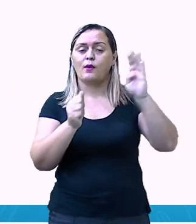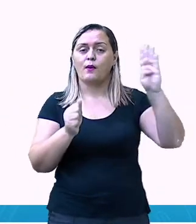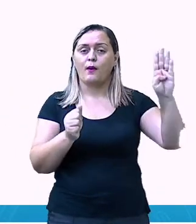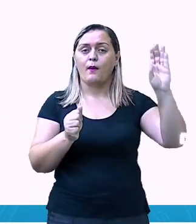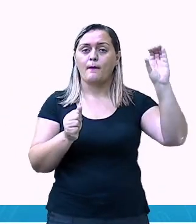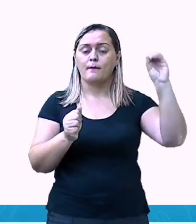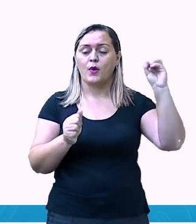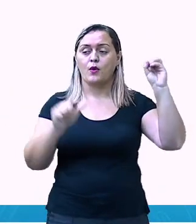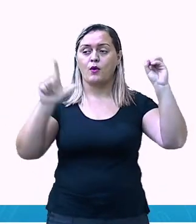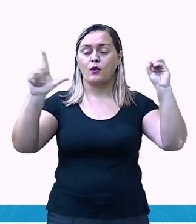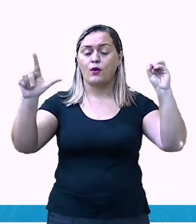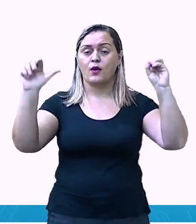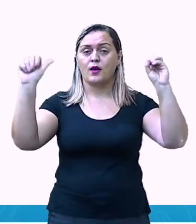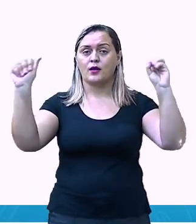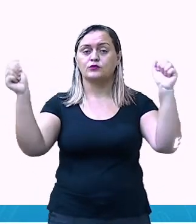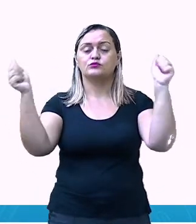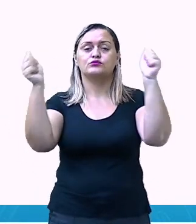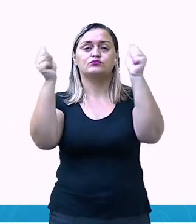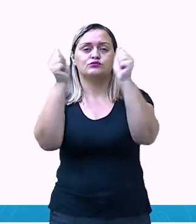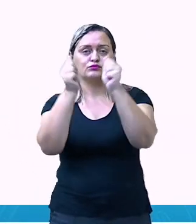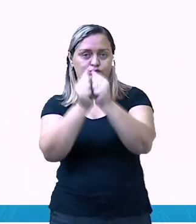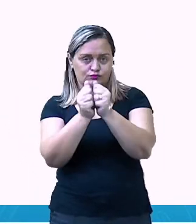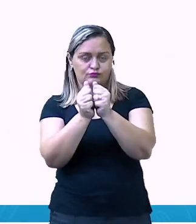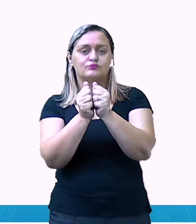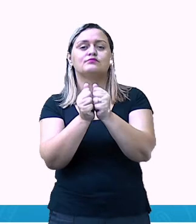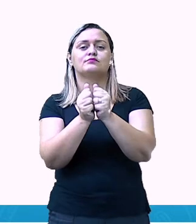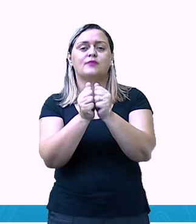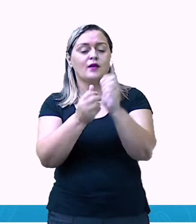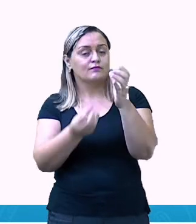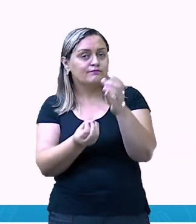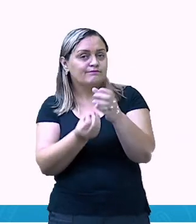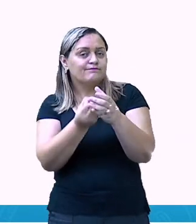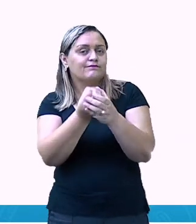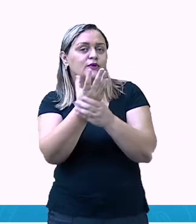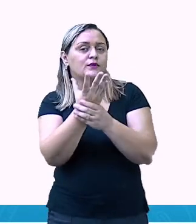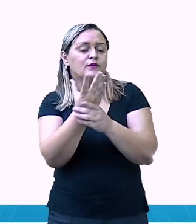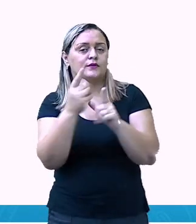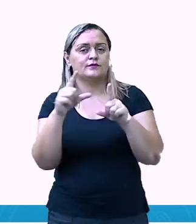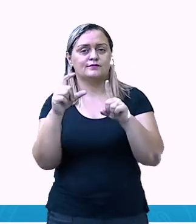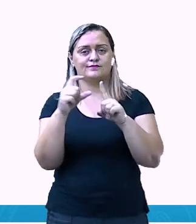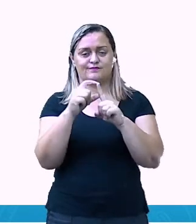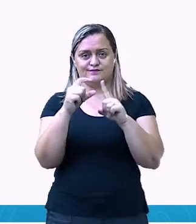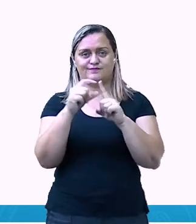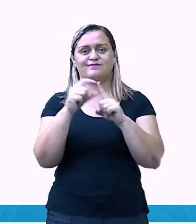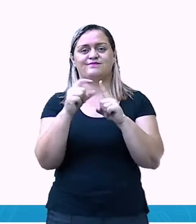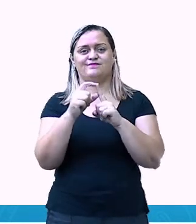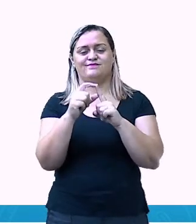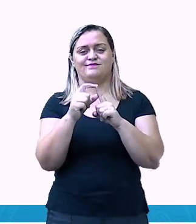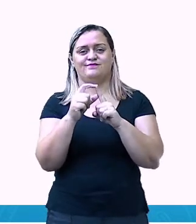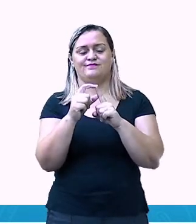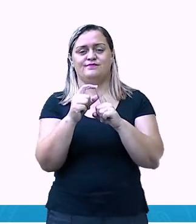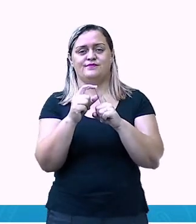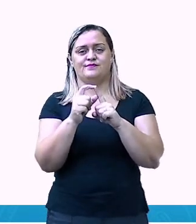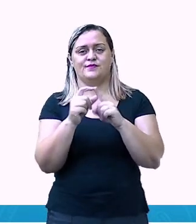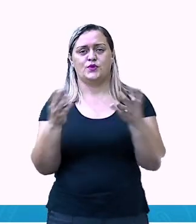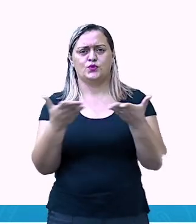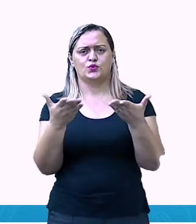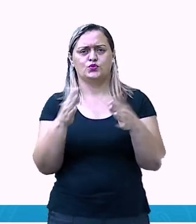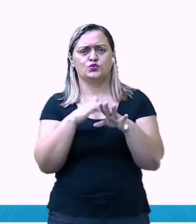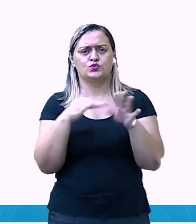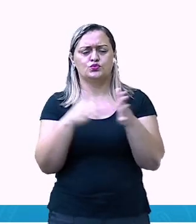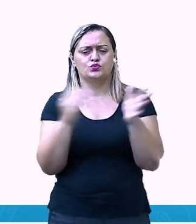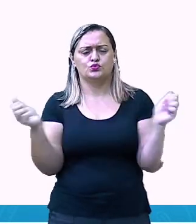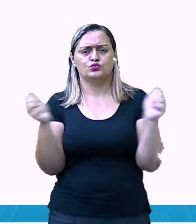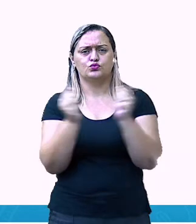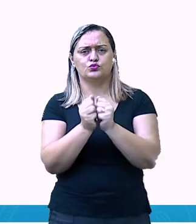que a gente está falando. Então, eu vou fazer o bó e o lá. Agora, sem divisão.